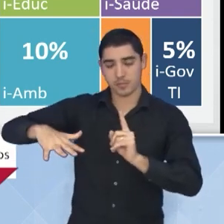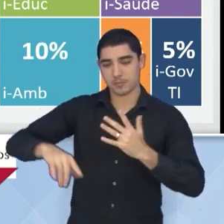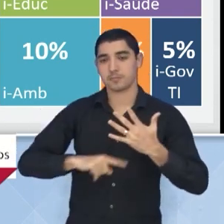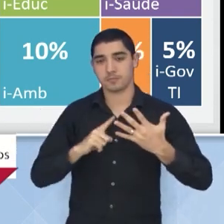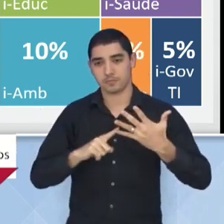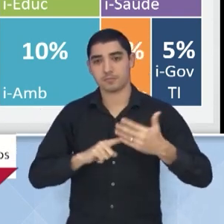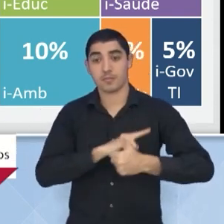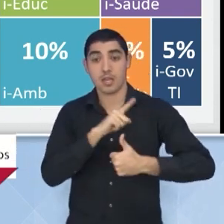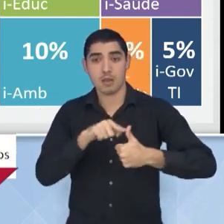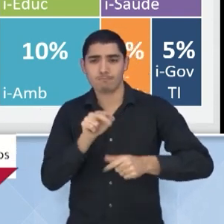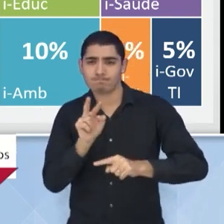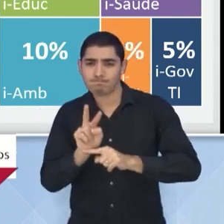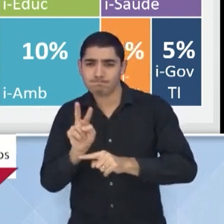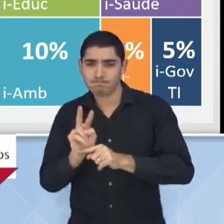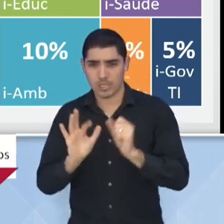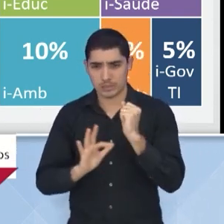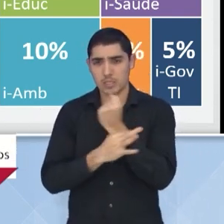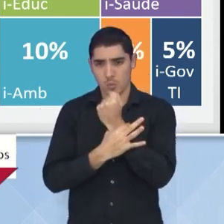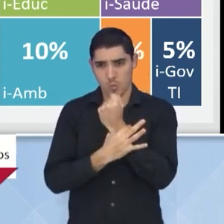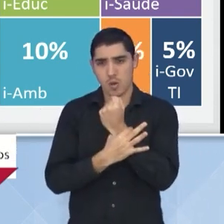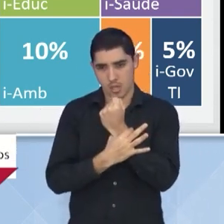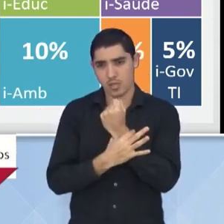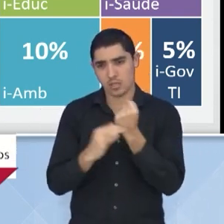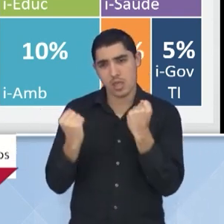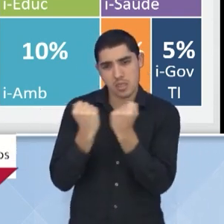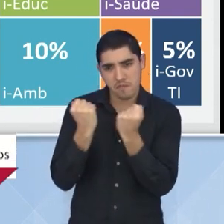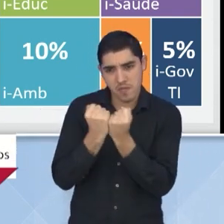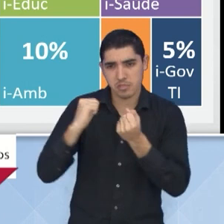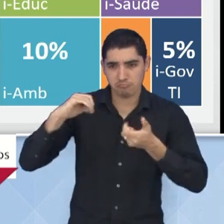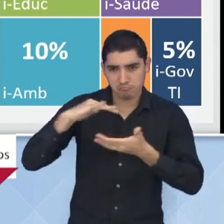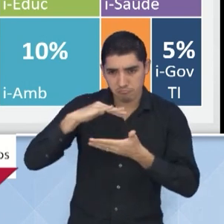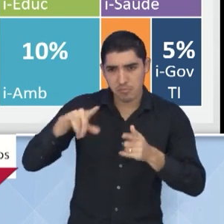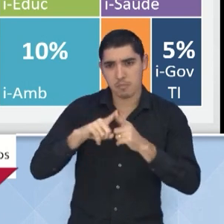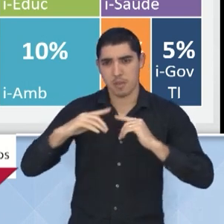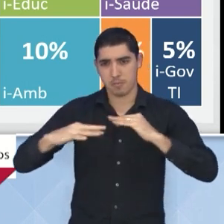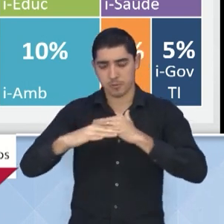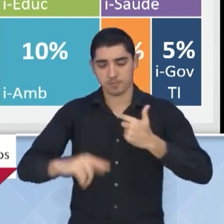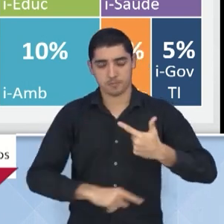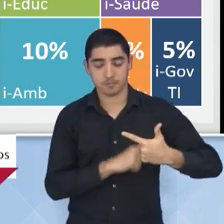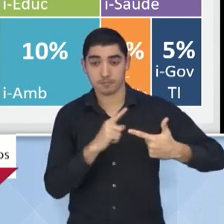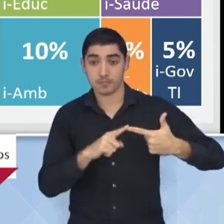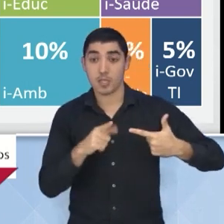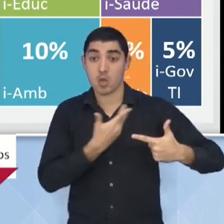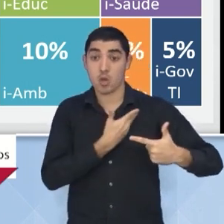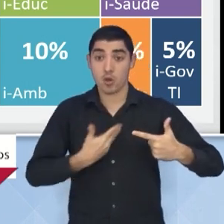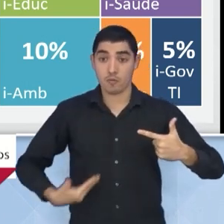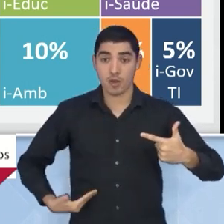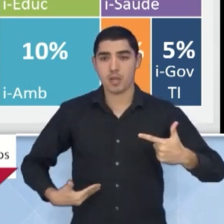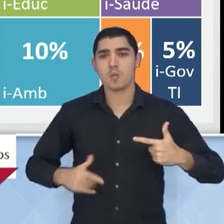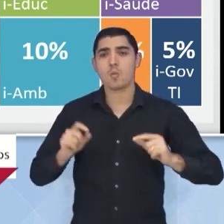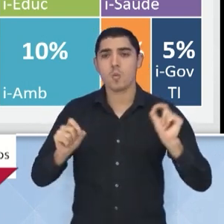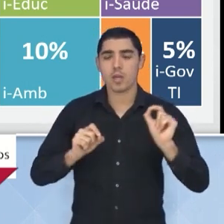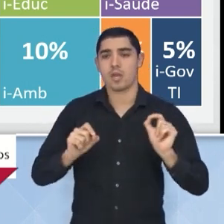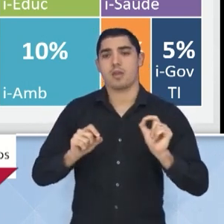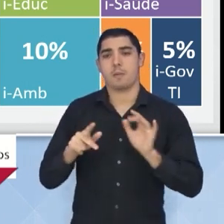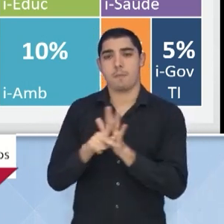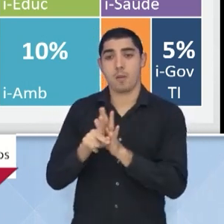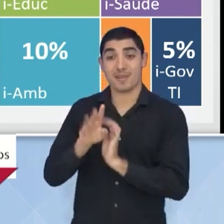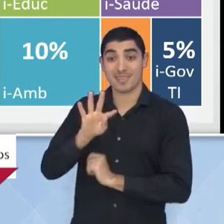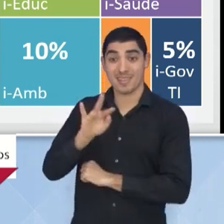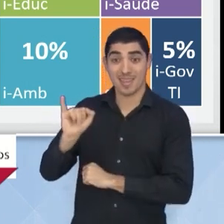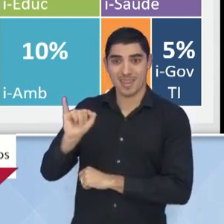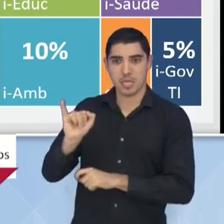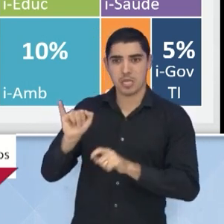proteção ao cidadão que Defesa Civil e mobilidade e governança de TI n